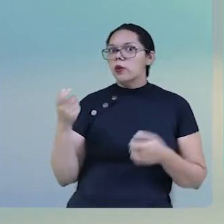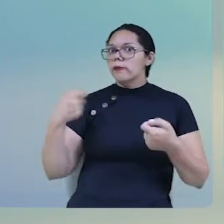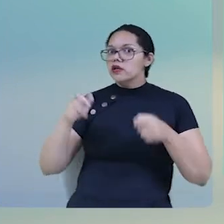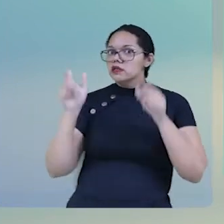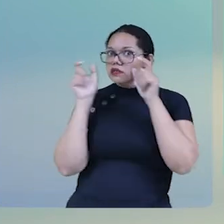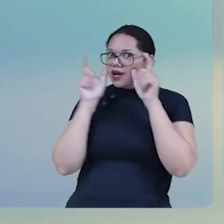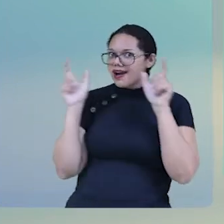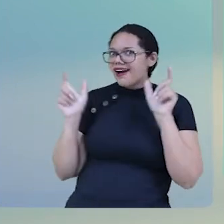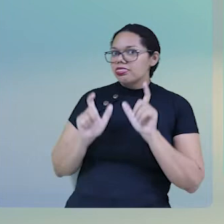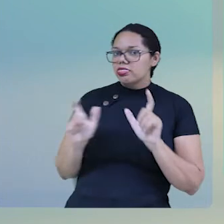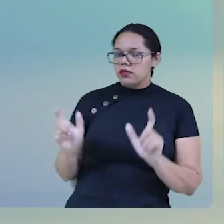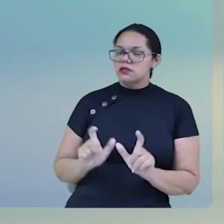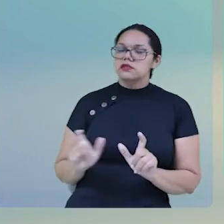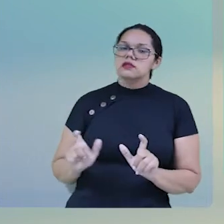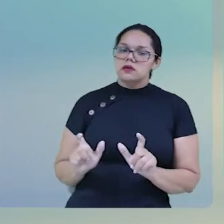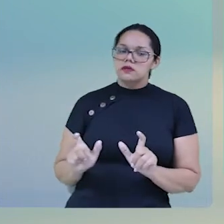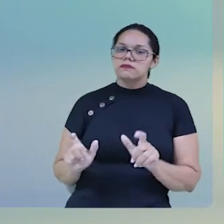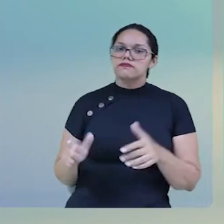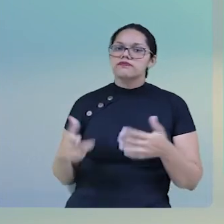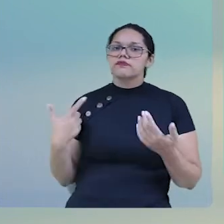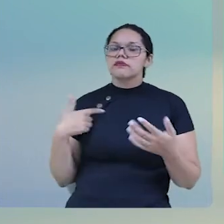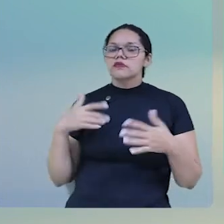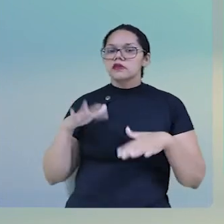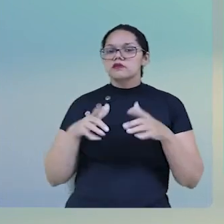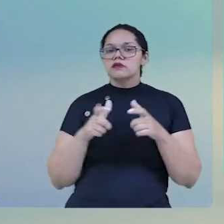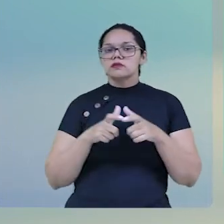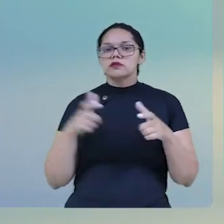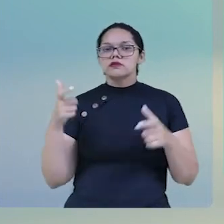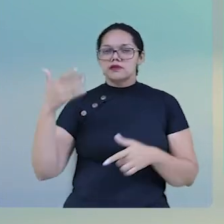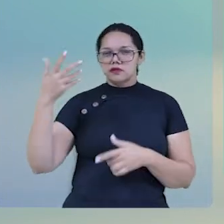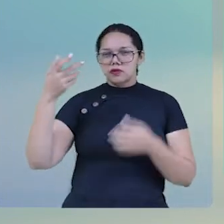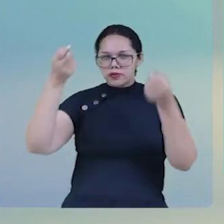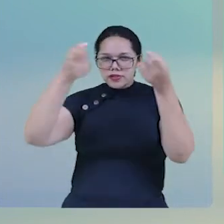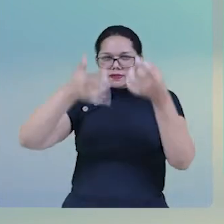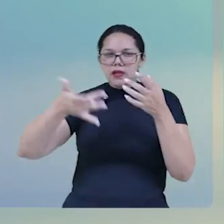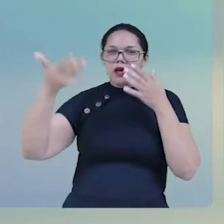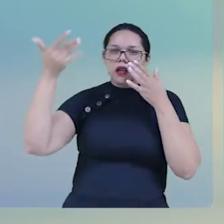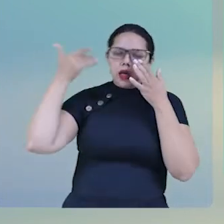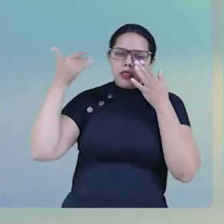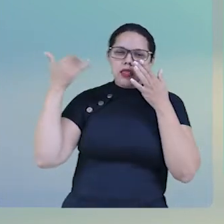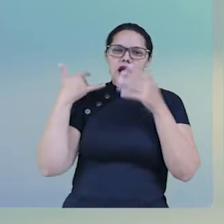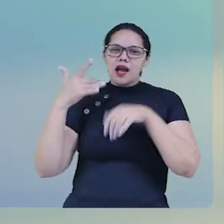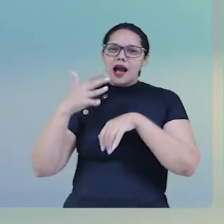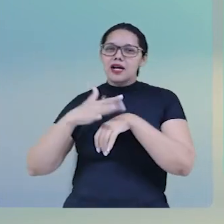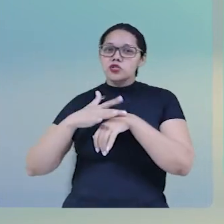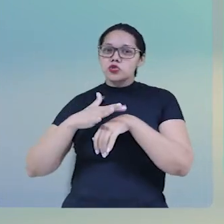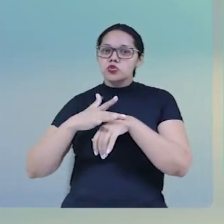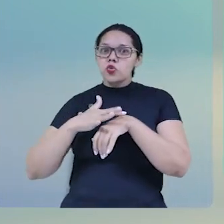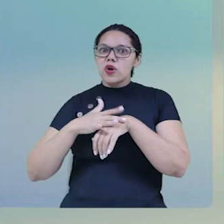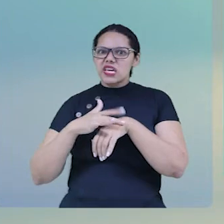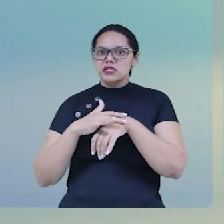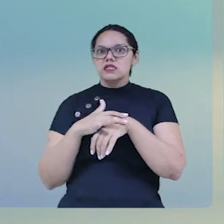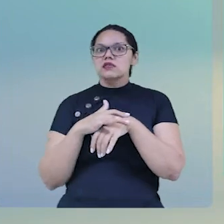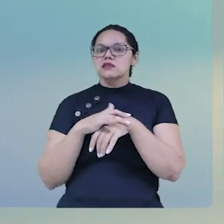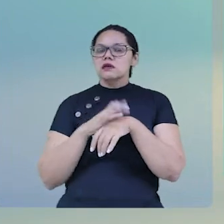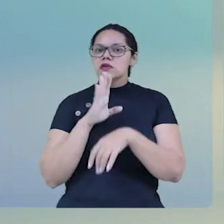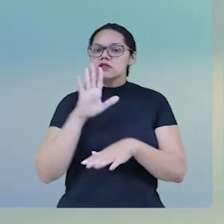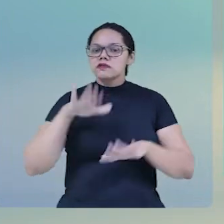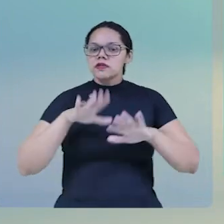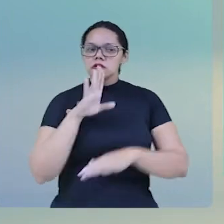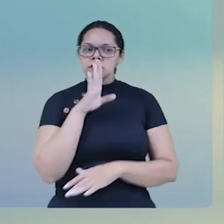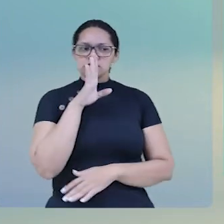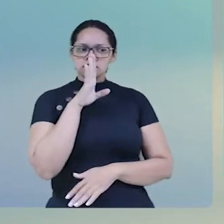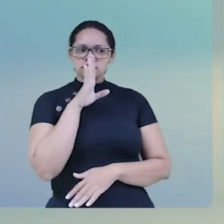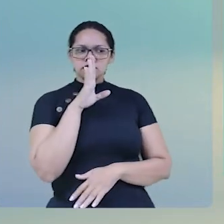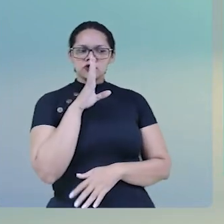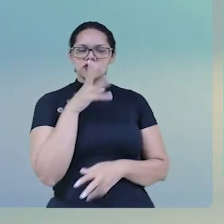Então, temos que ter muito cuidado. Muitas vezes, como eu falei lá atrás, as doenças crônicas são